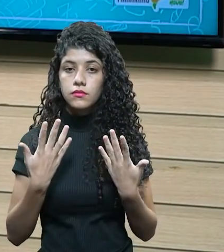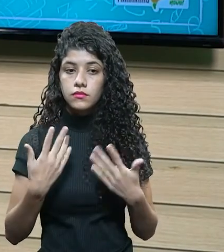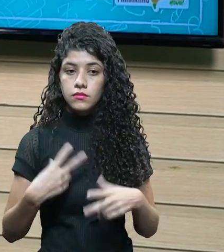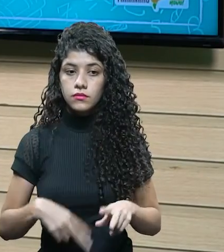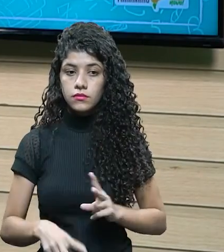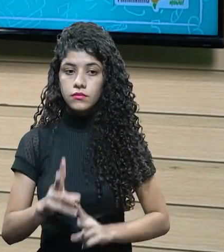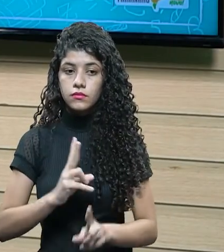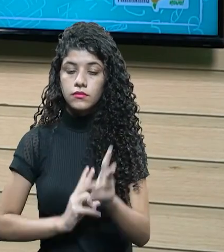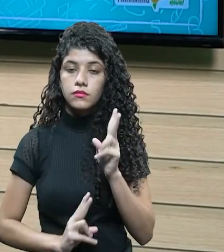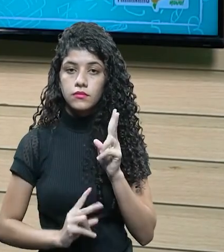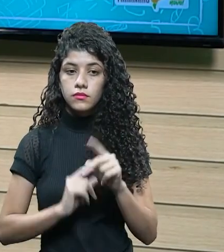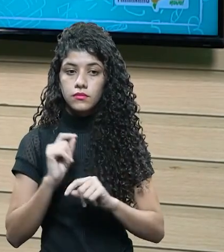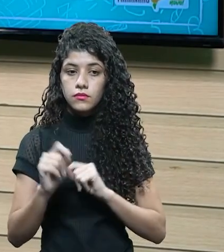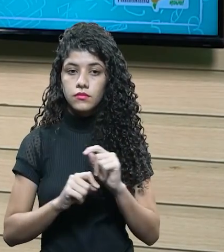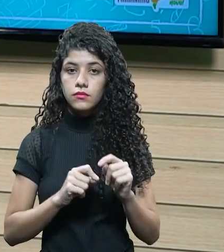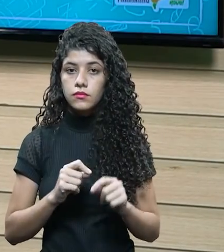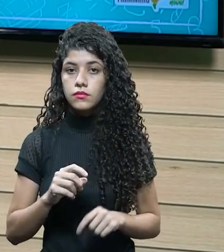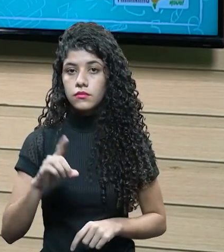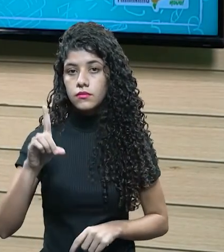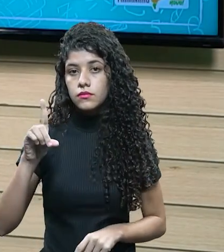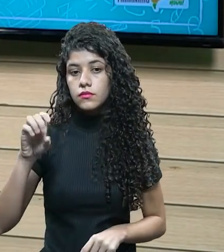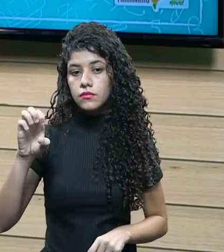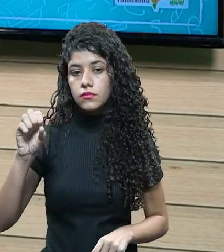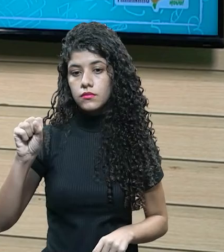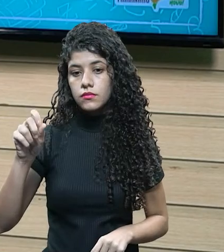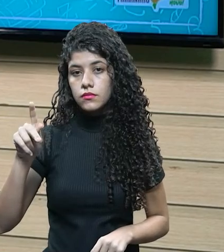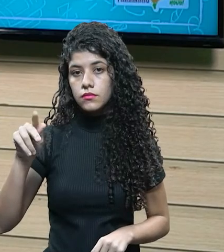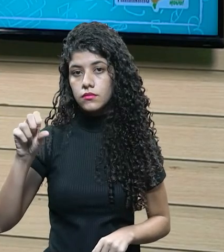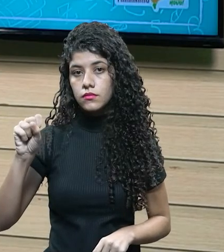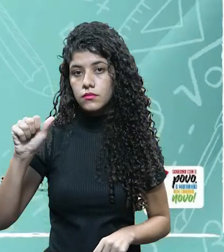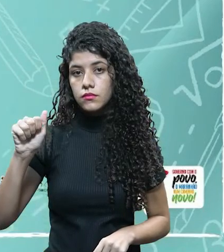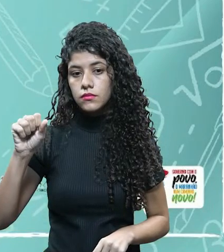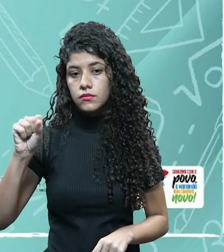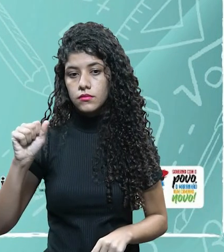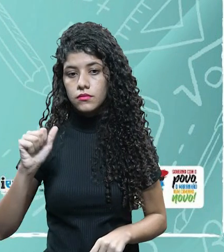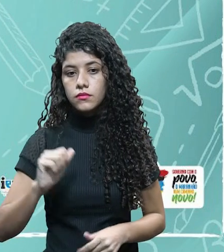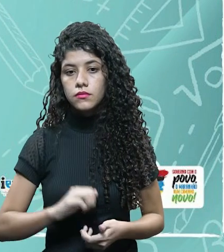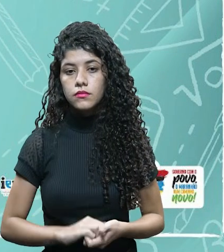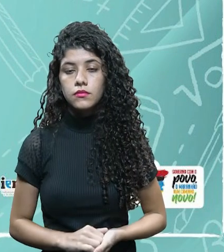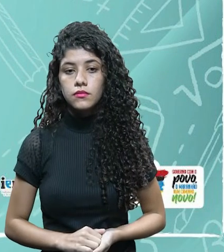aquele custo, eles são denominados como despesas.